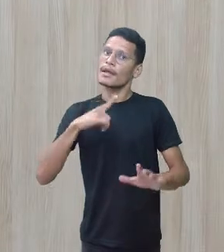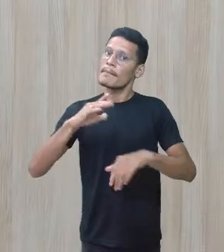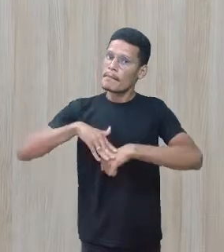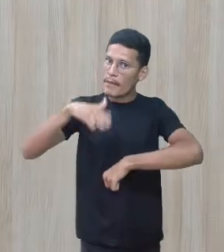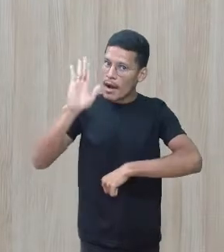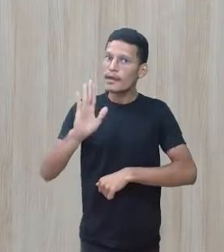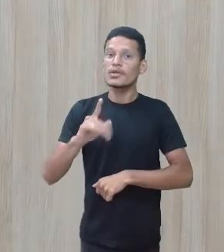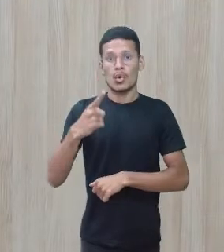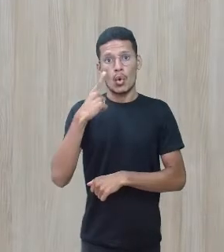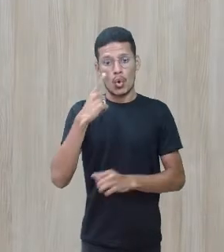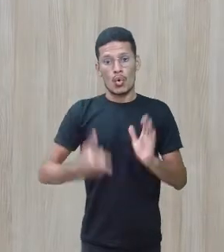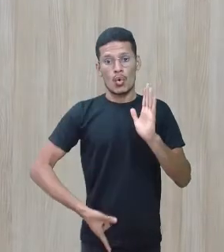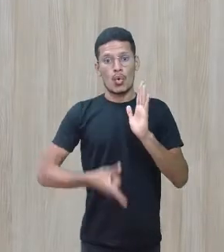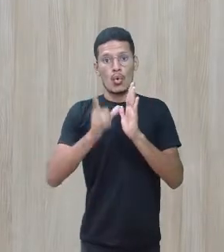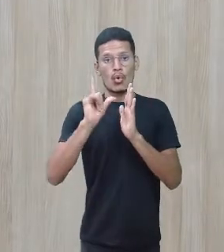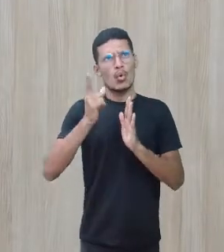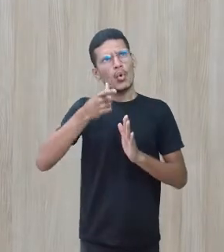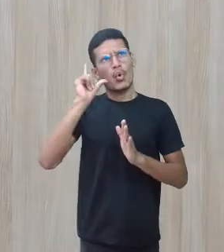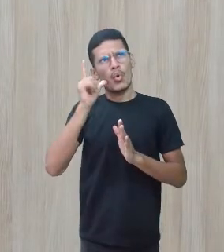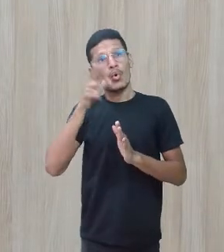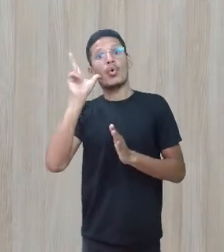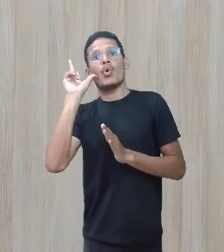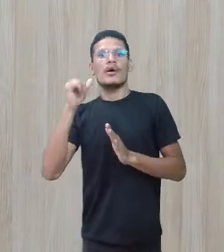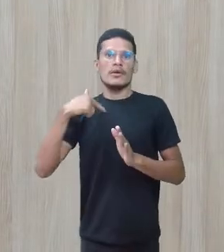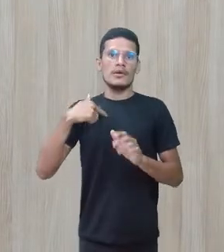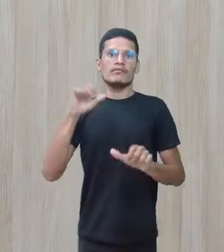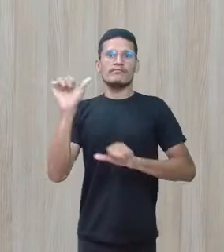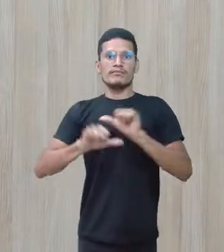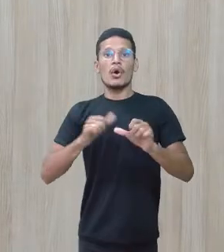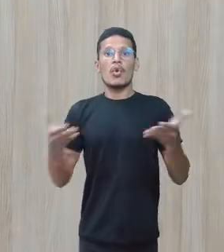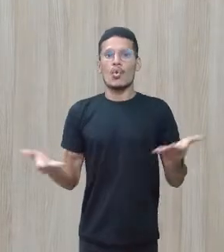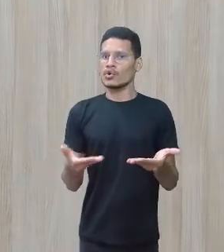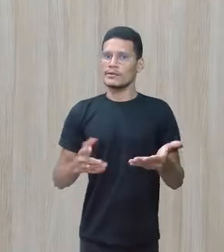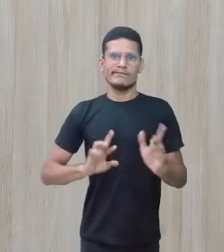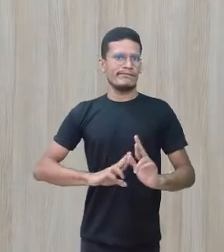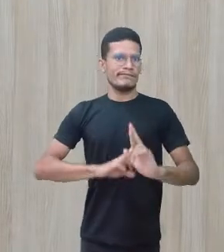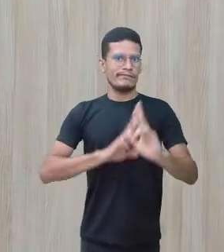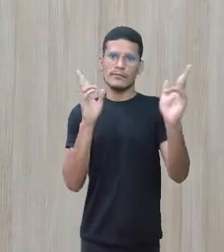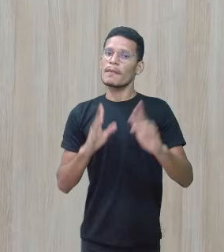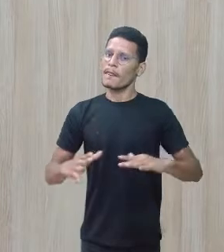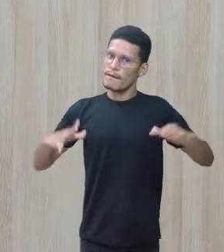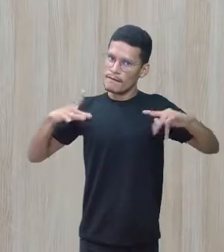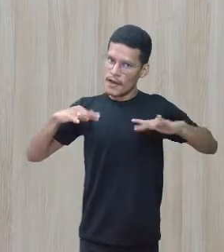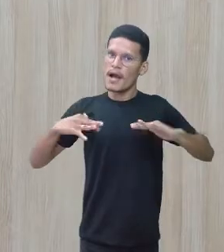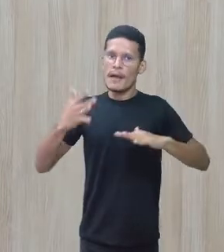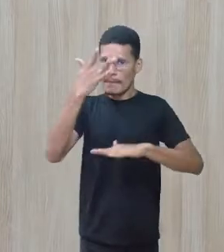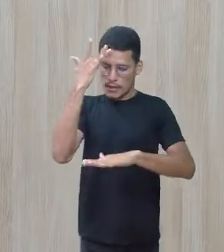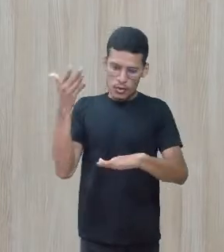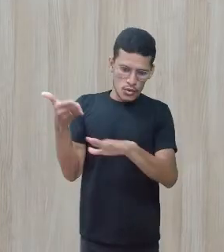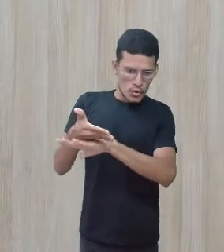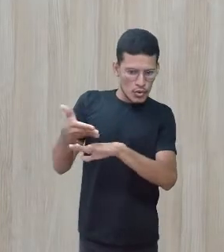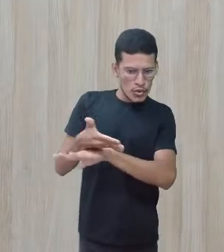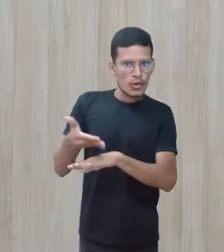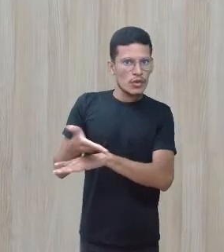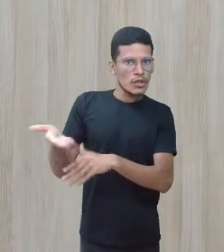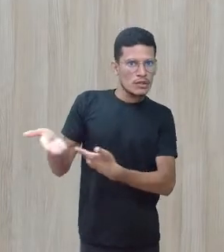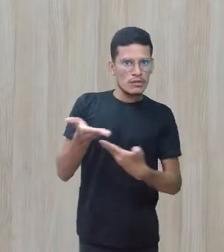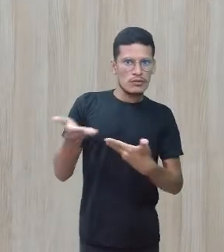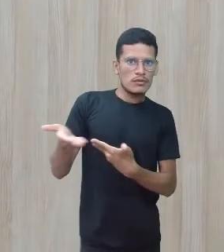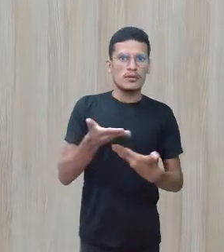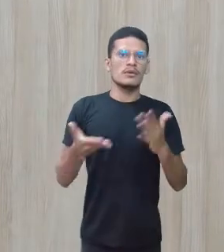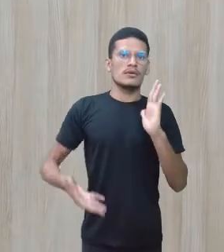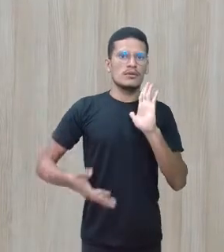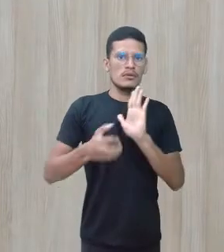isso. Eu atualizei antes de ontem e já está bem mais do que isso hoje. Eu acho que no feriado a galera conseguiu fazer um montão de inscrição aí, tá